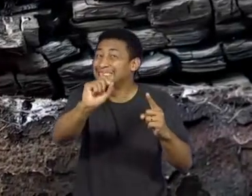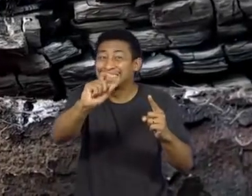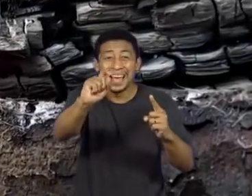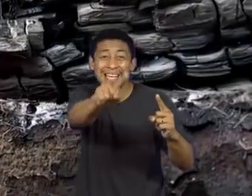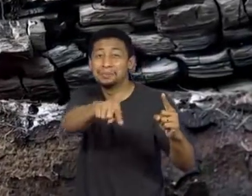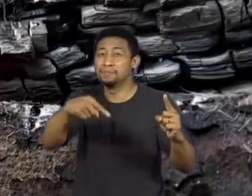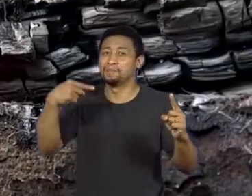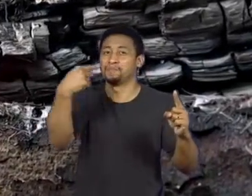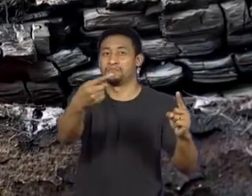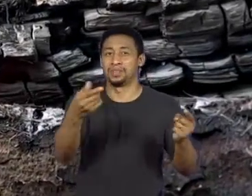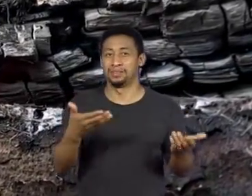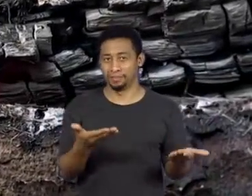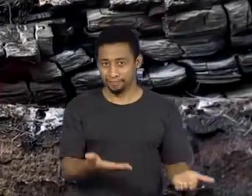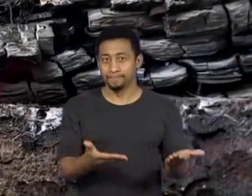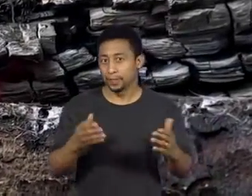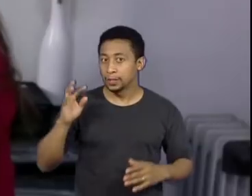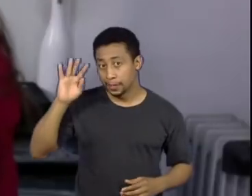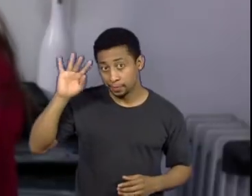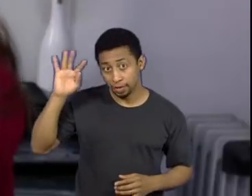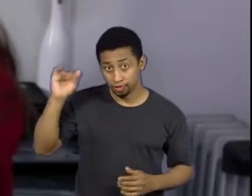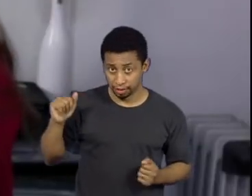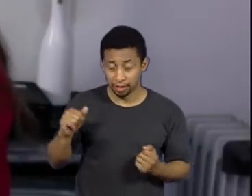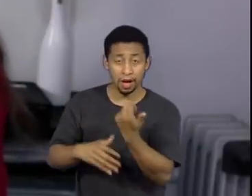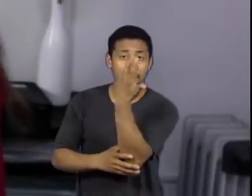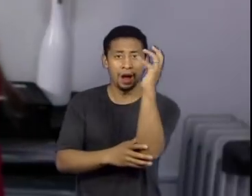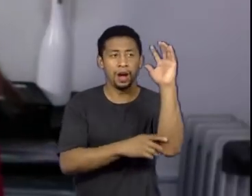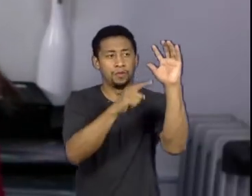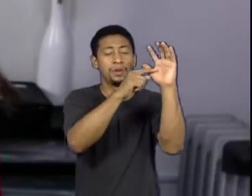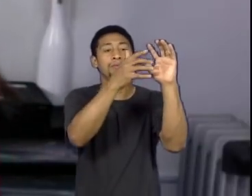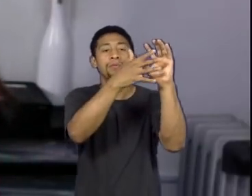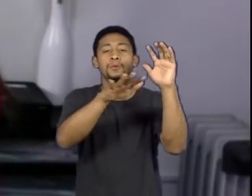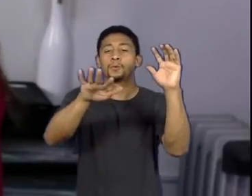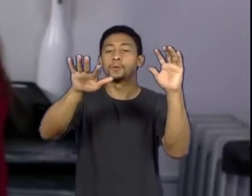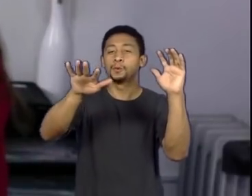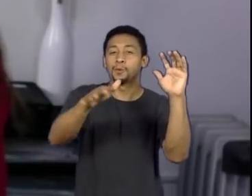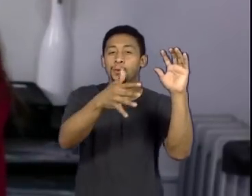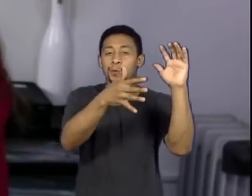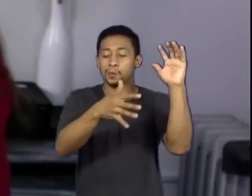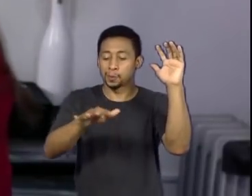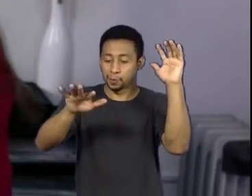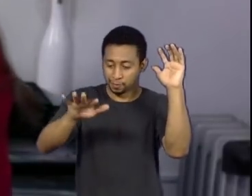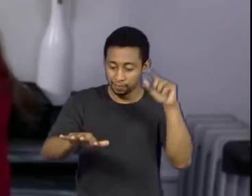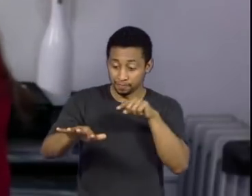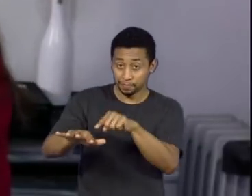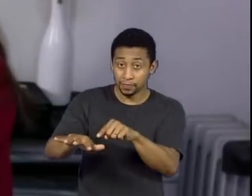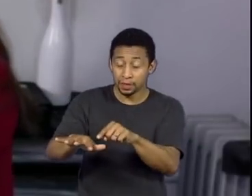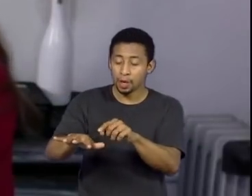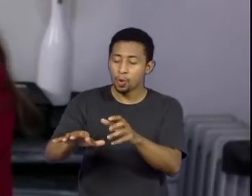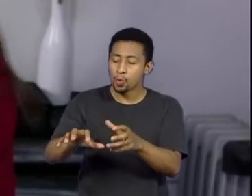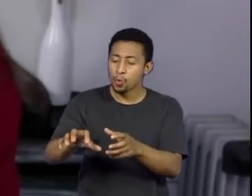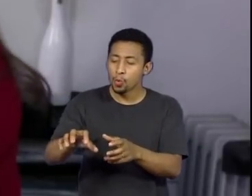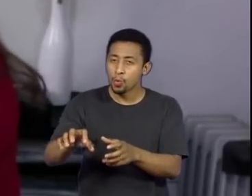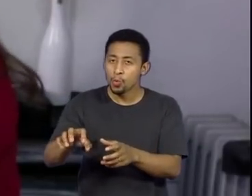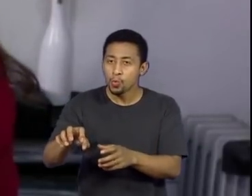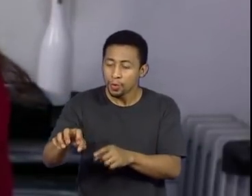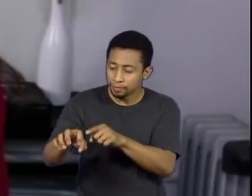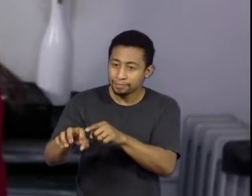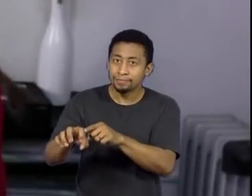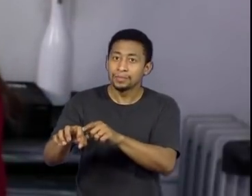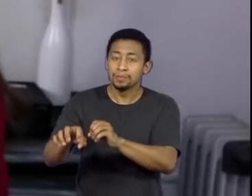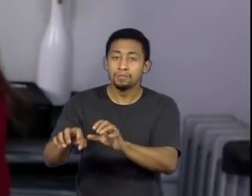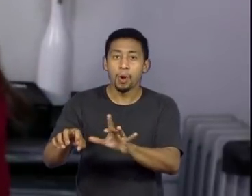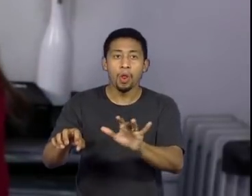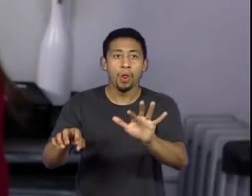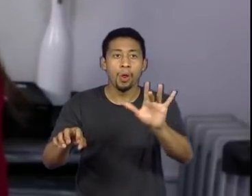vezes mais. Então, você imagina, a folhinha cai e aí ela vai ficar ali no solo decompondo. Isso é emissão